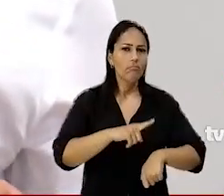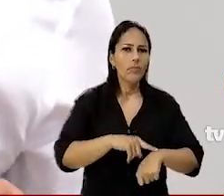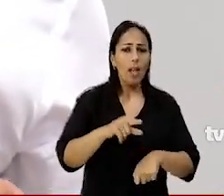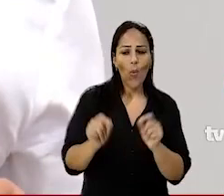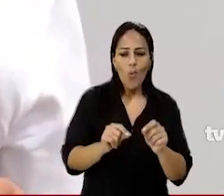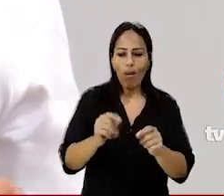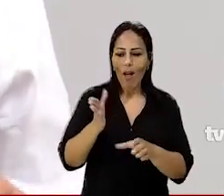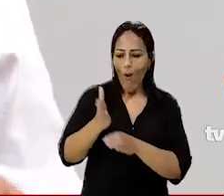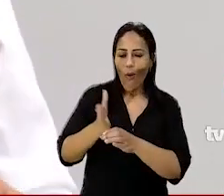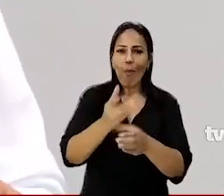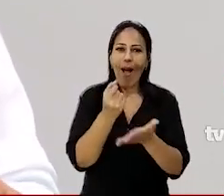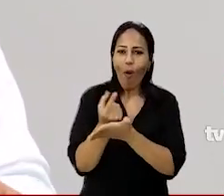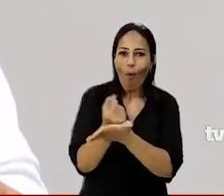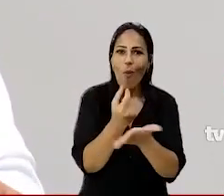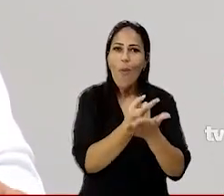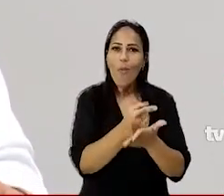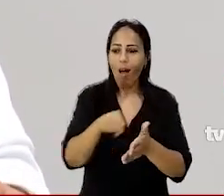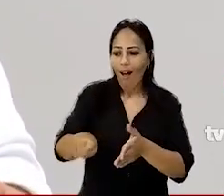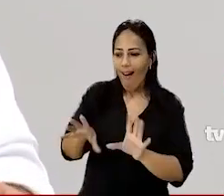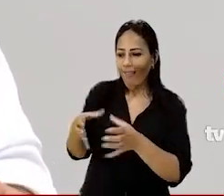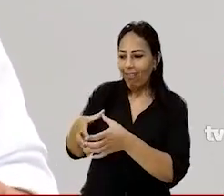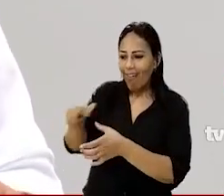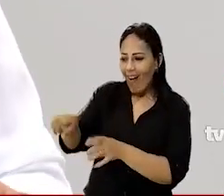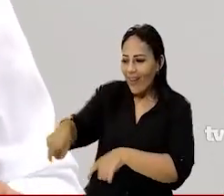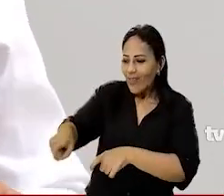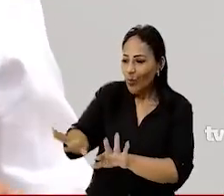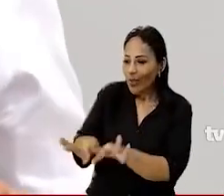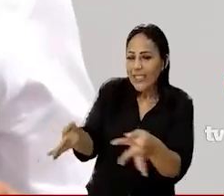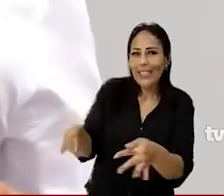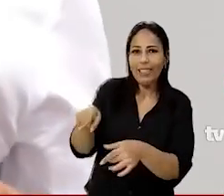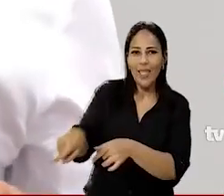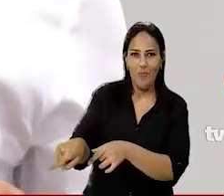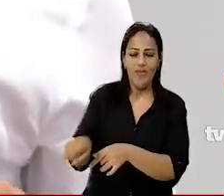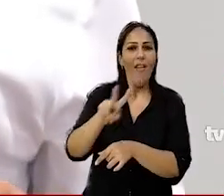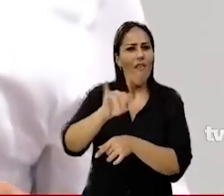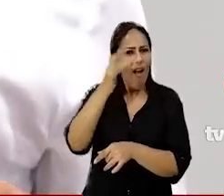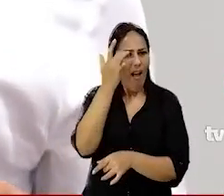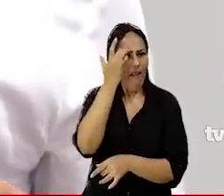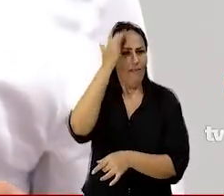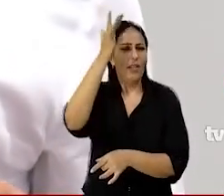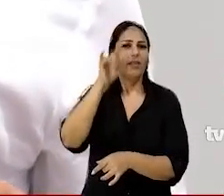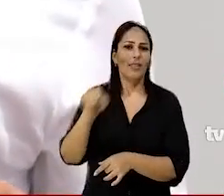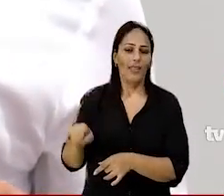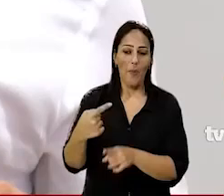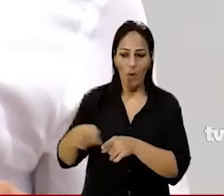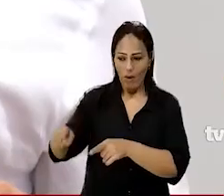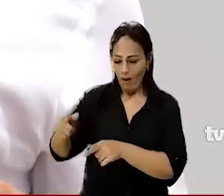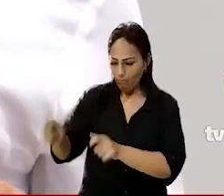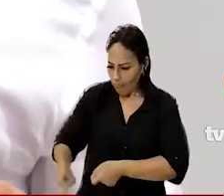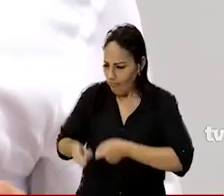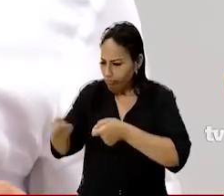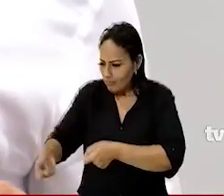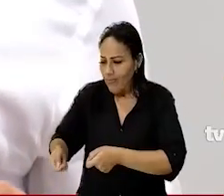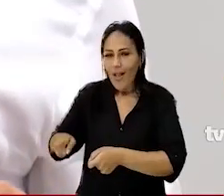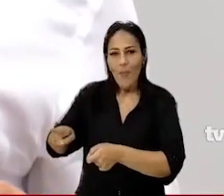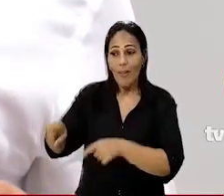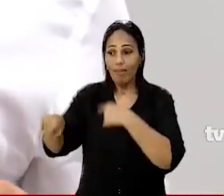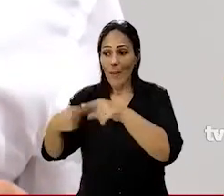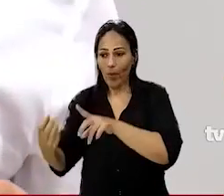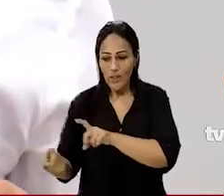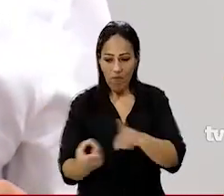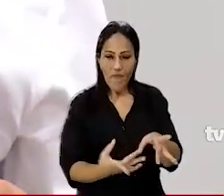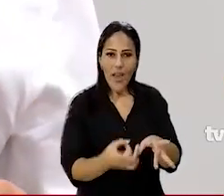a fazer compra direta a esses produtores. Isso vai facilitar realmente a permanência, porque esse homem do campo,